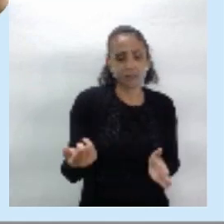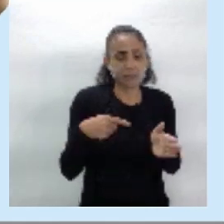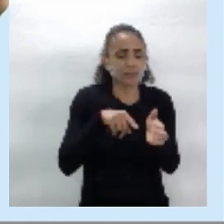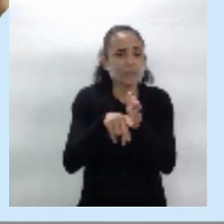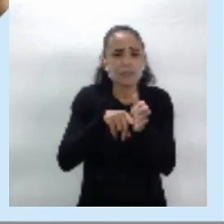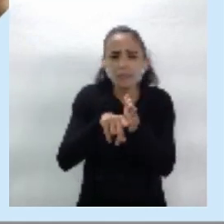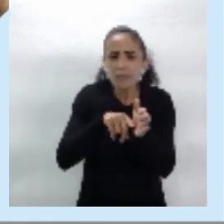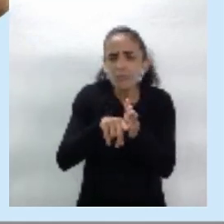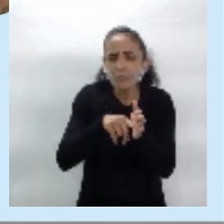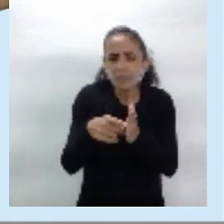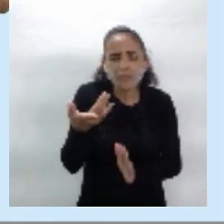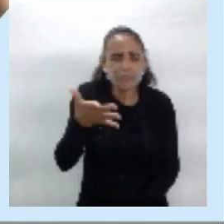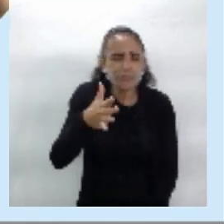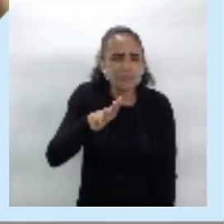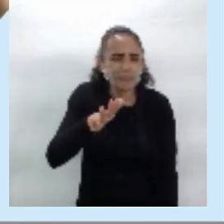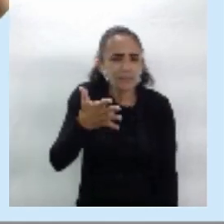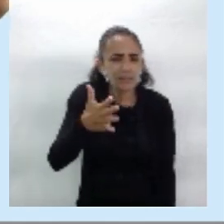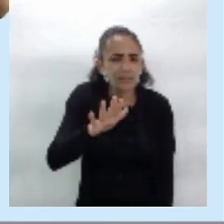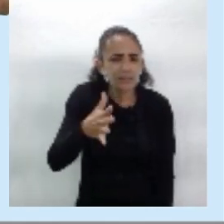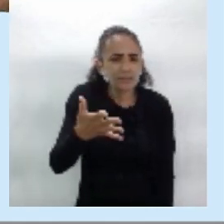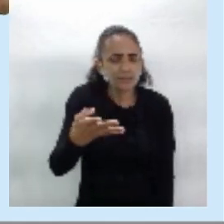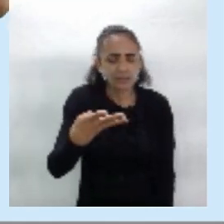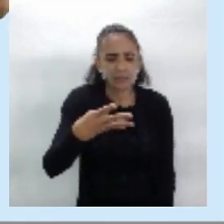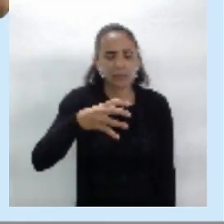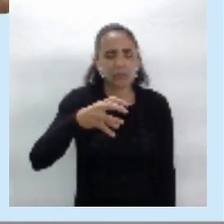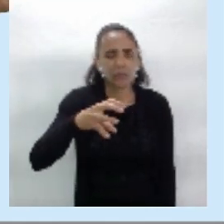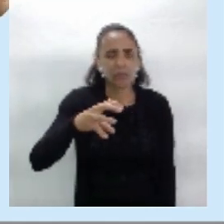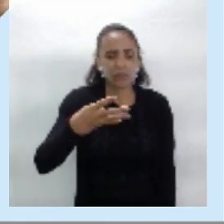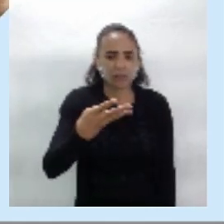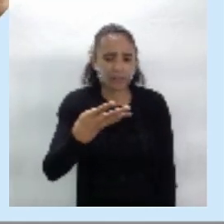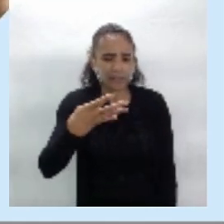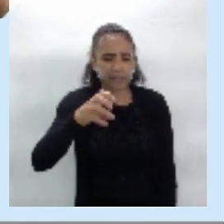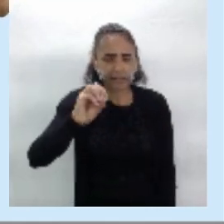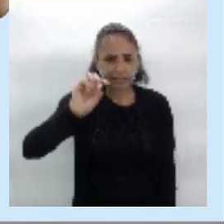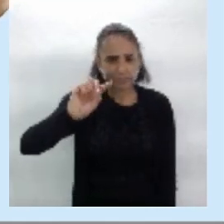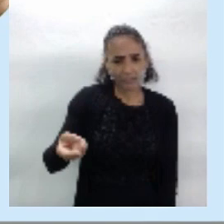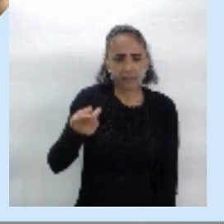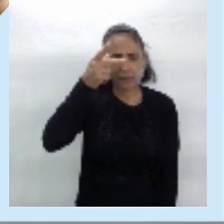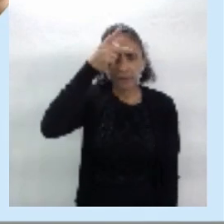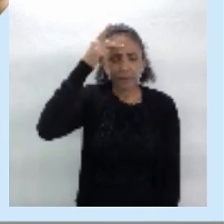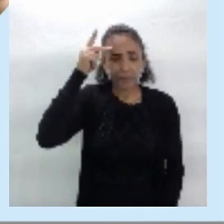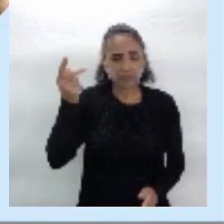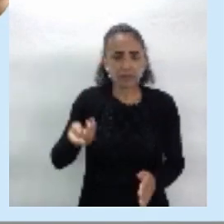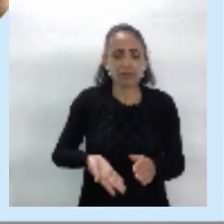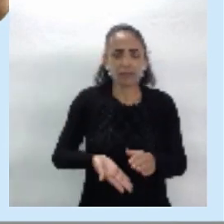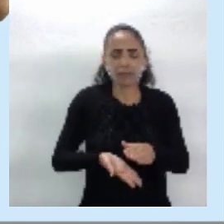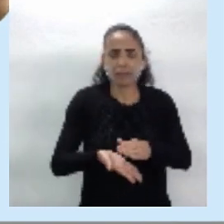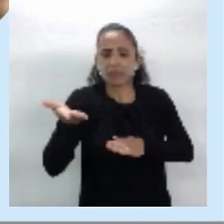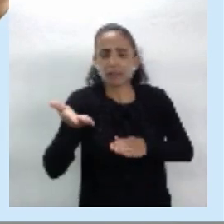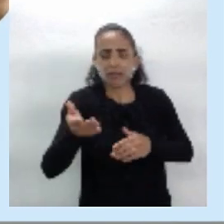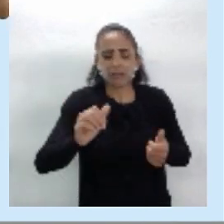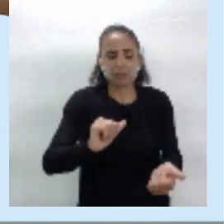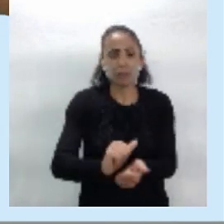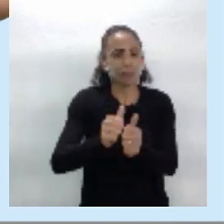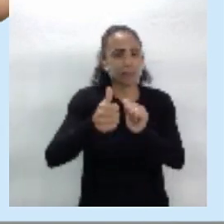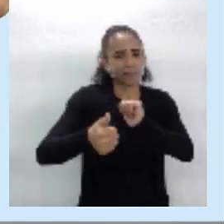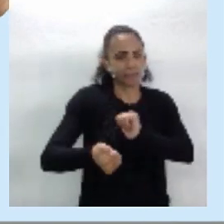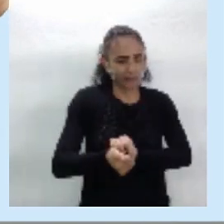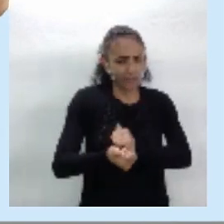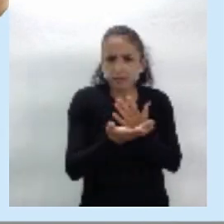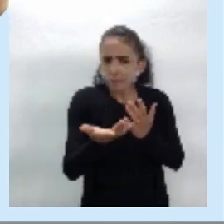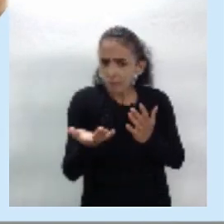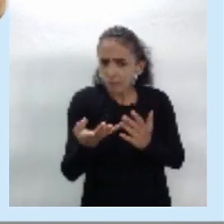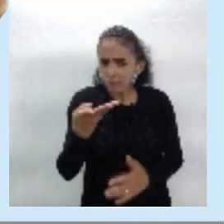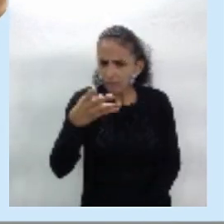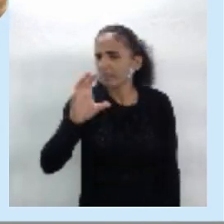pesquisa, aproximadamente 40 mil pessoas foram para o estádio. Então, quer dizer que realmente foram